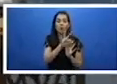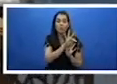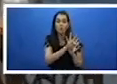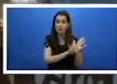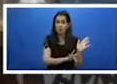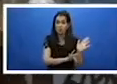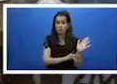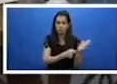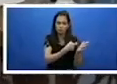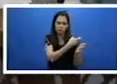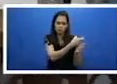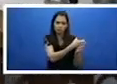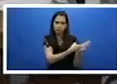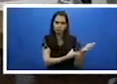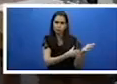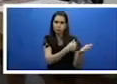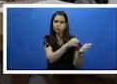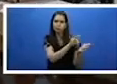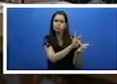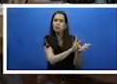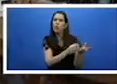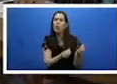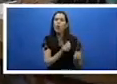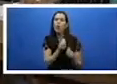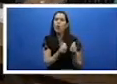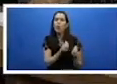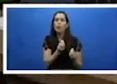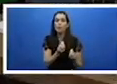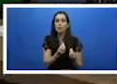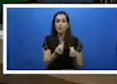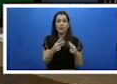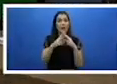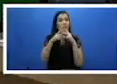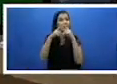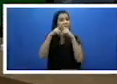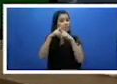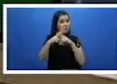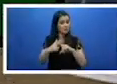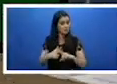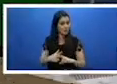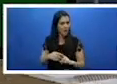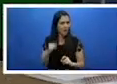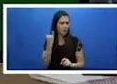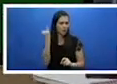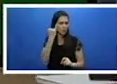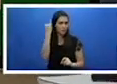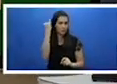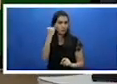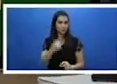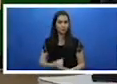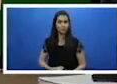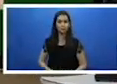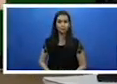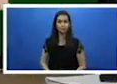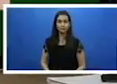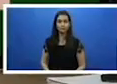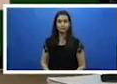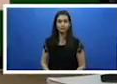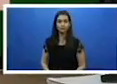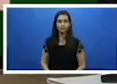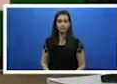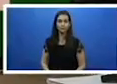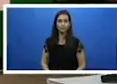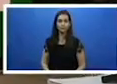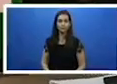essa aula, essa explicação, mas é uma revisão, tá? Muito importante. Vamos para o